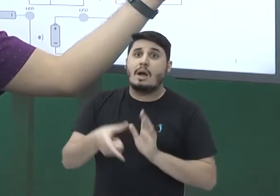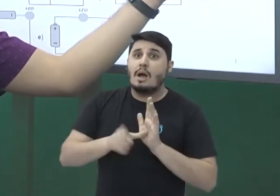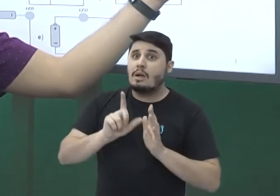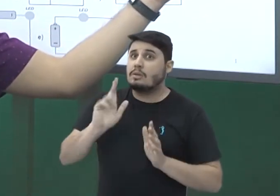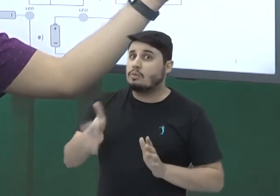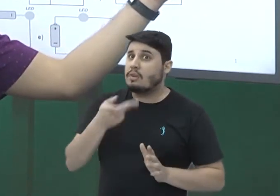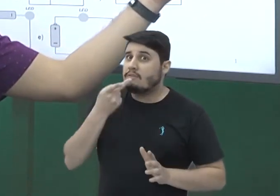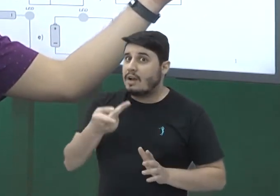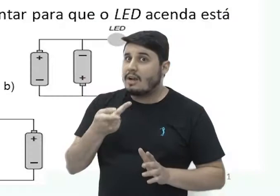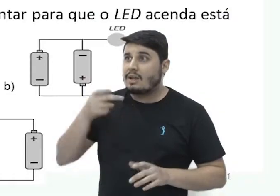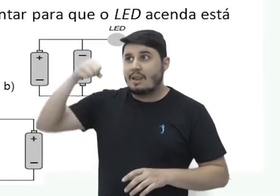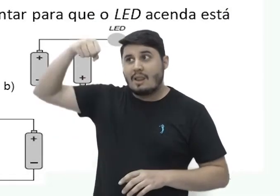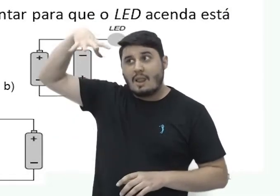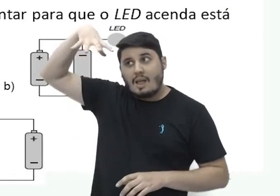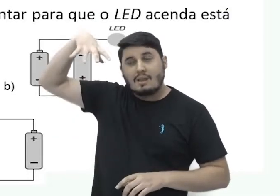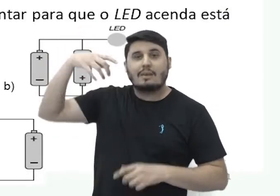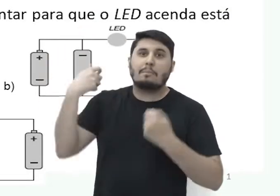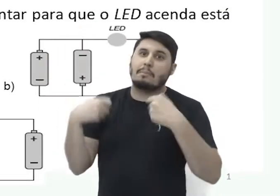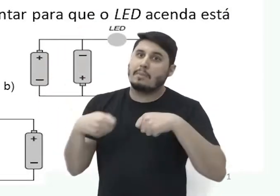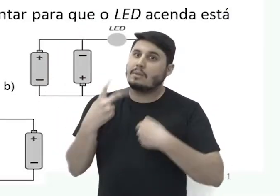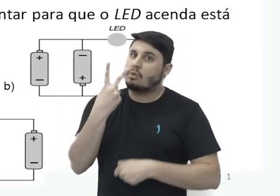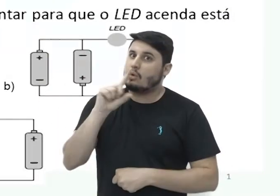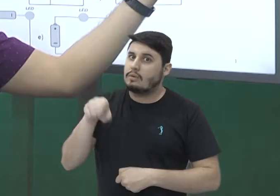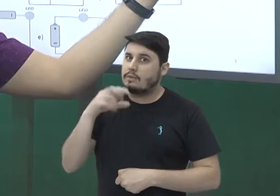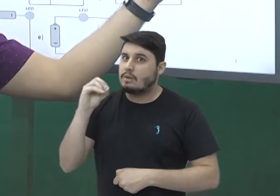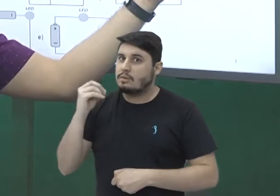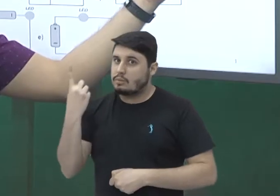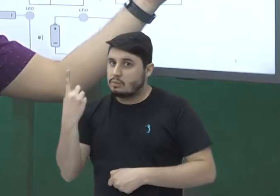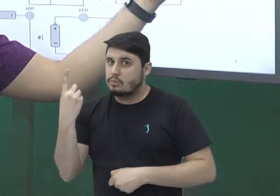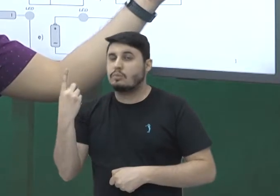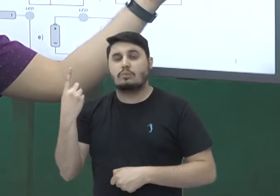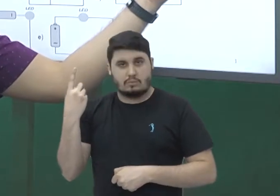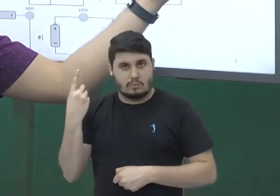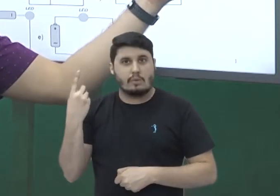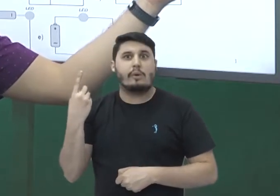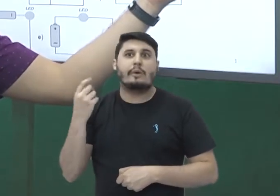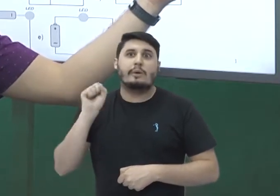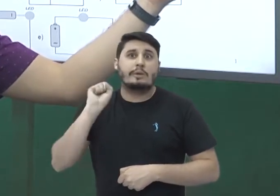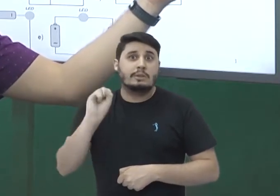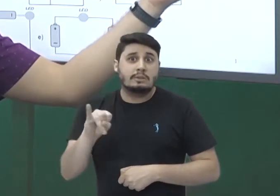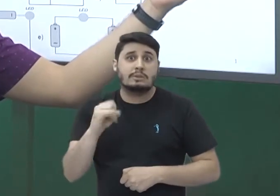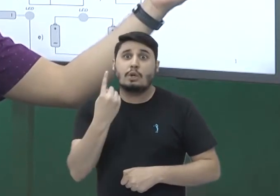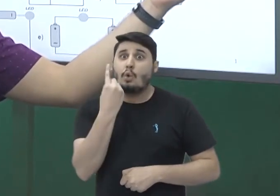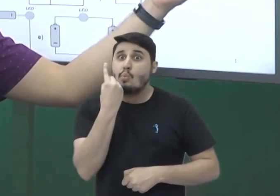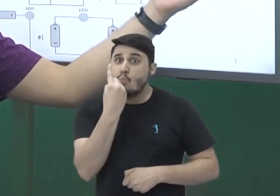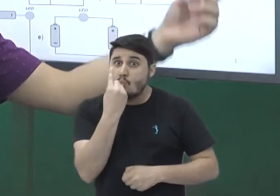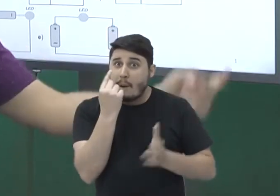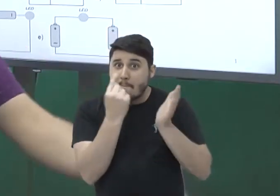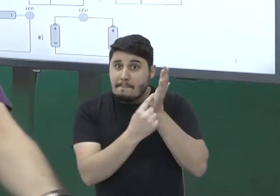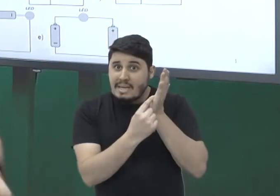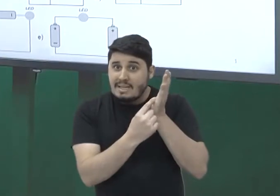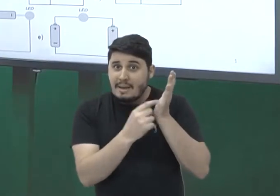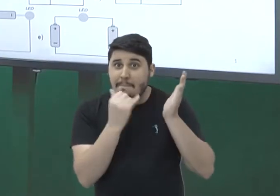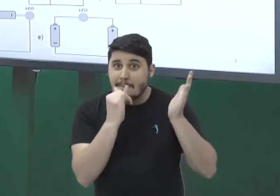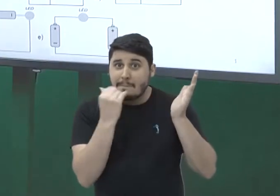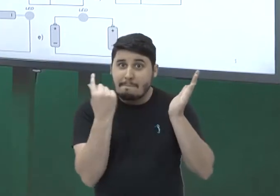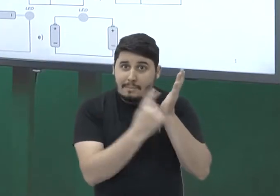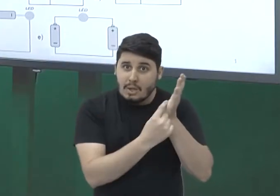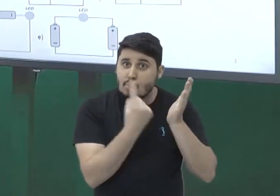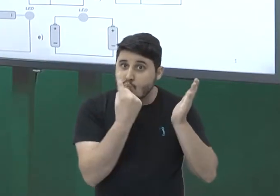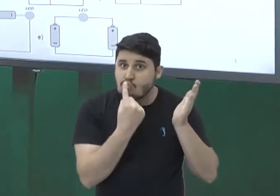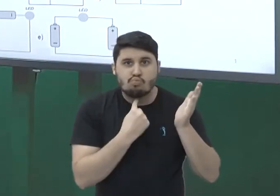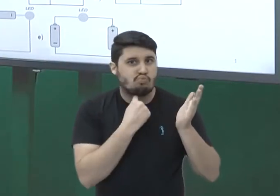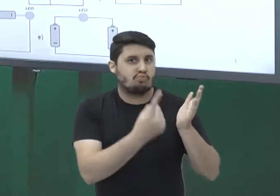1,5 volt, ou seja, uma pilha não é suficiente para acender o LED. A gente precisa de, no